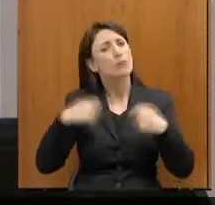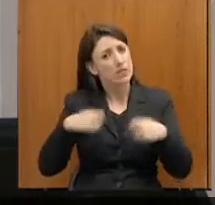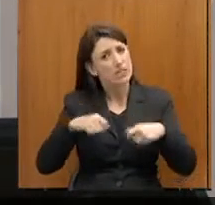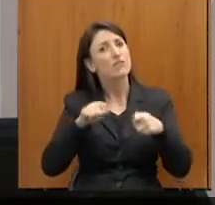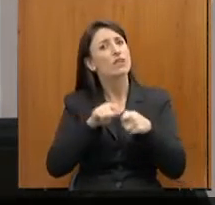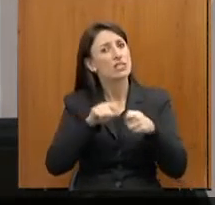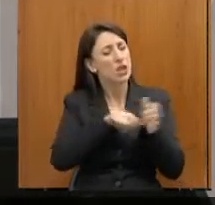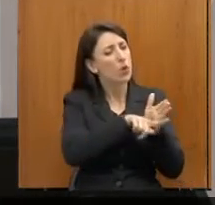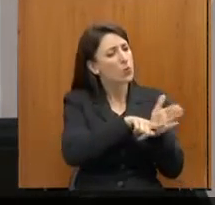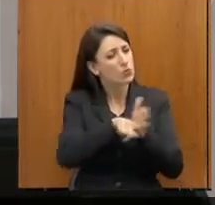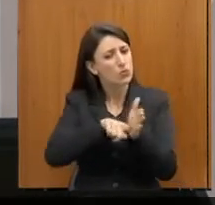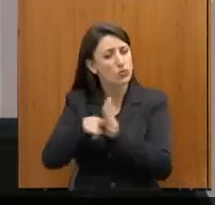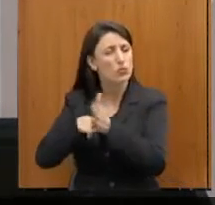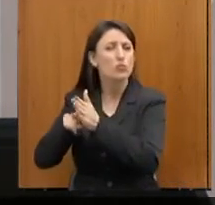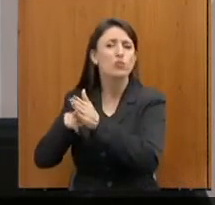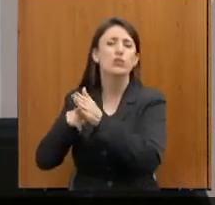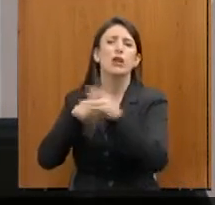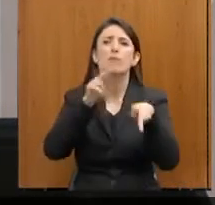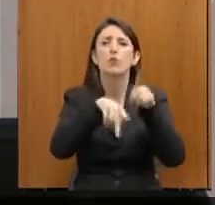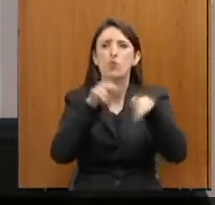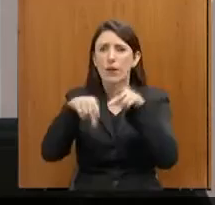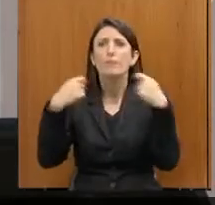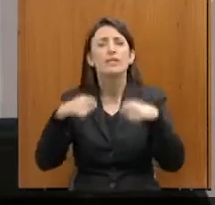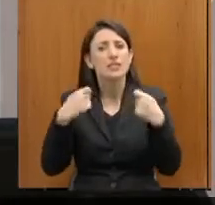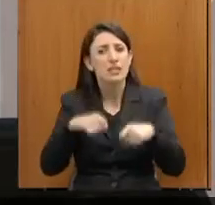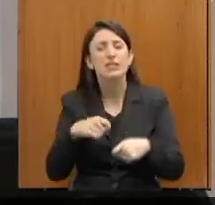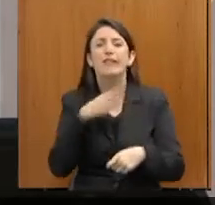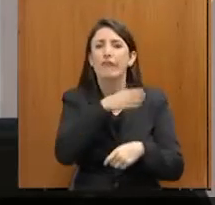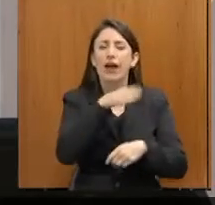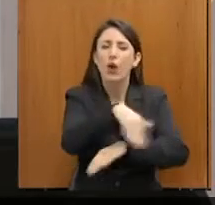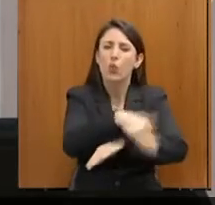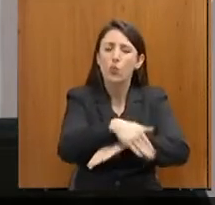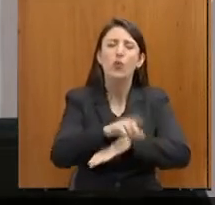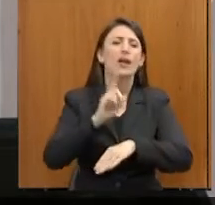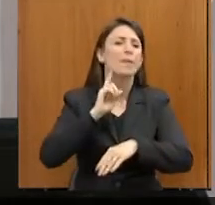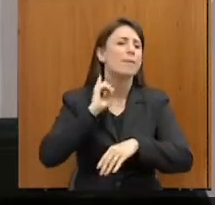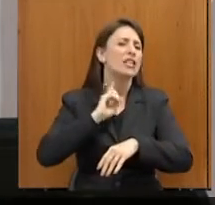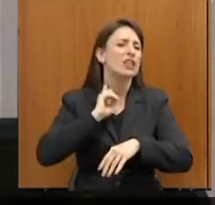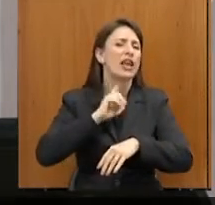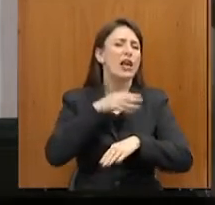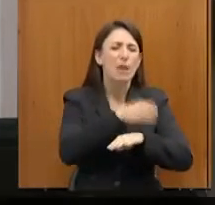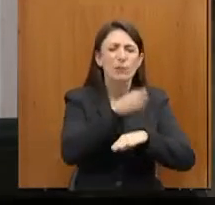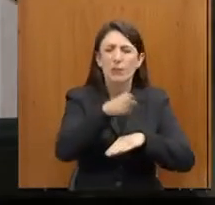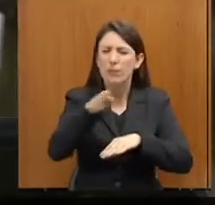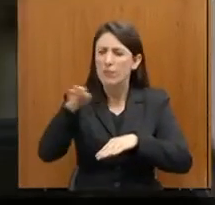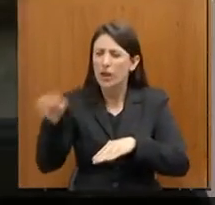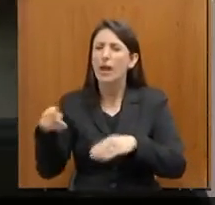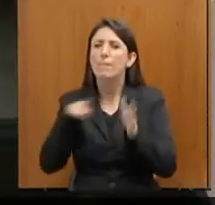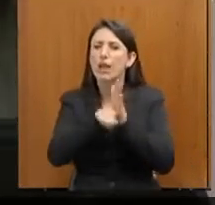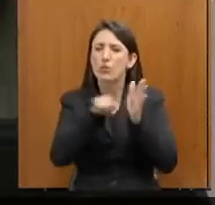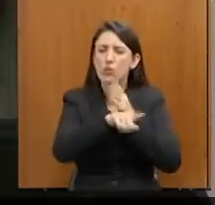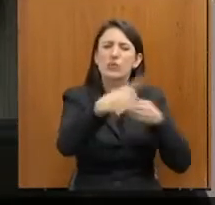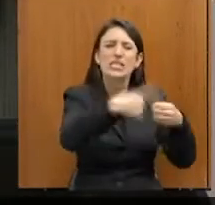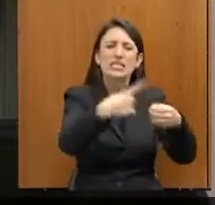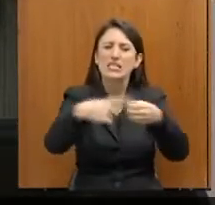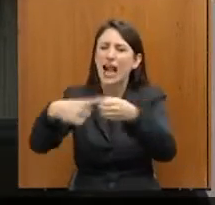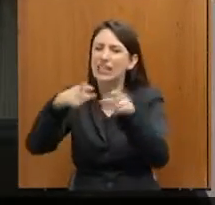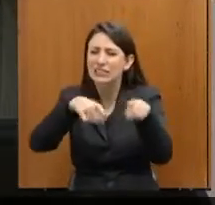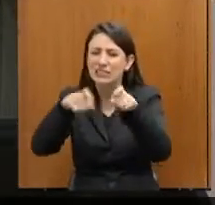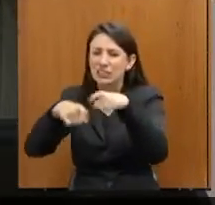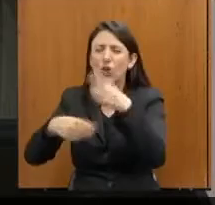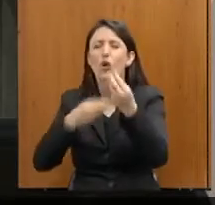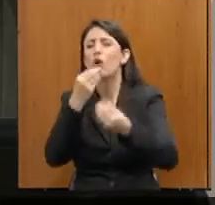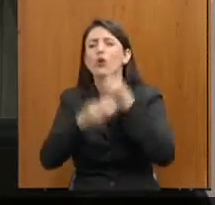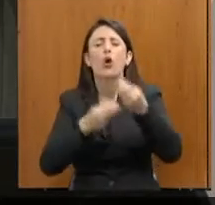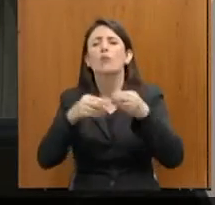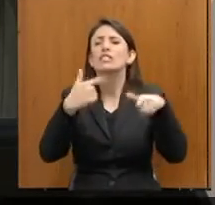Popular sai nas ruas de Minas Gerais vai nas cidades do interior e pergunta como é que a prestação serviço da Copasa pergunta como é que